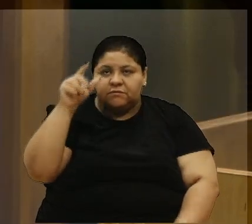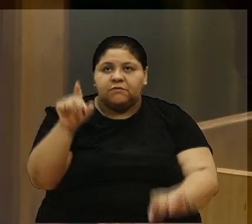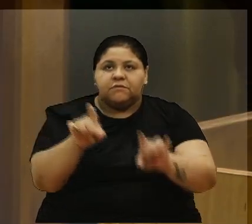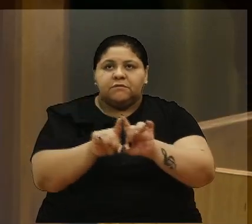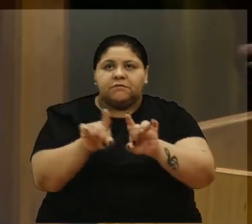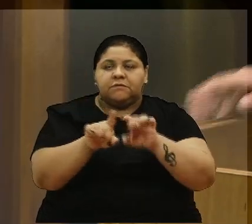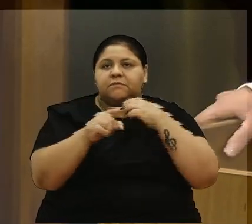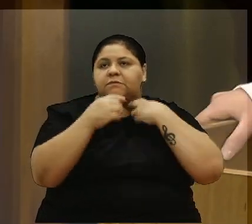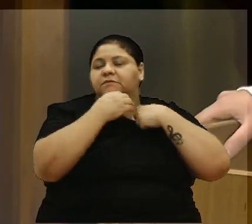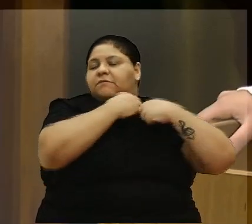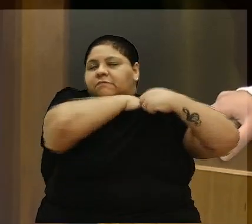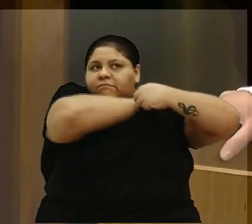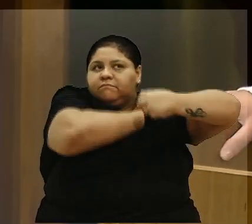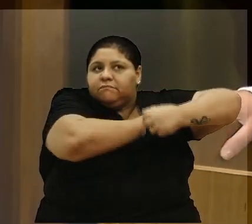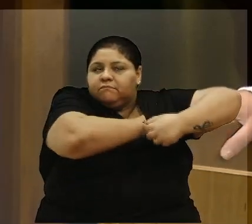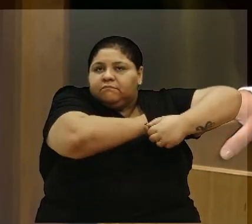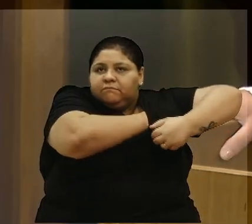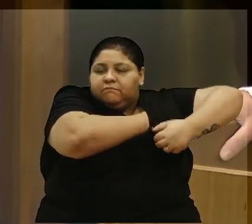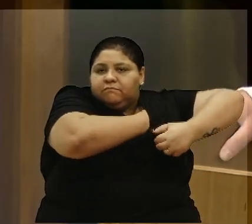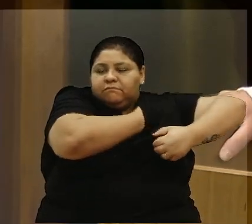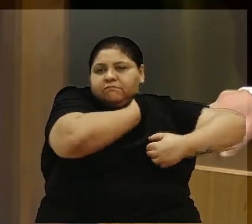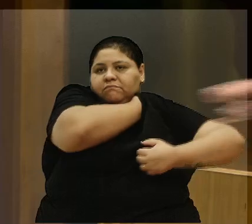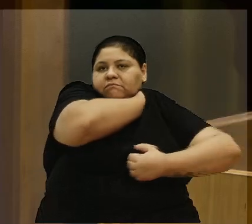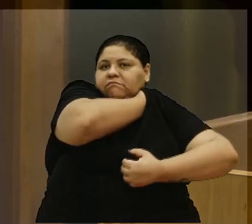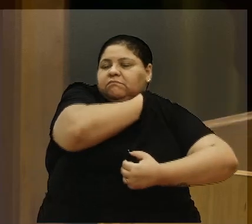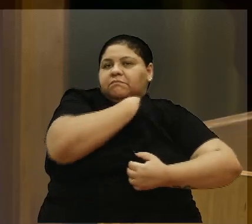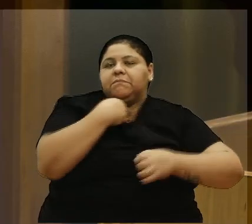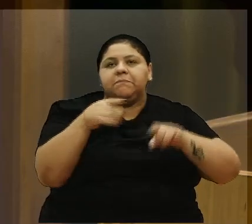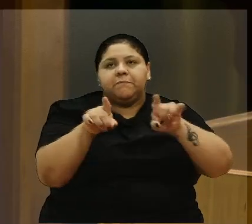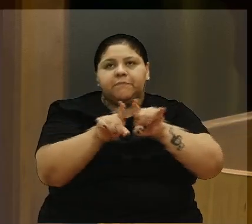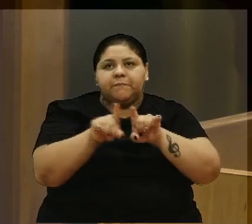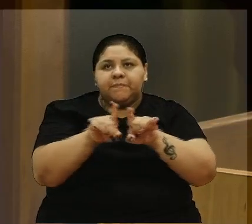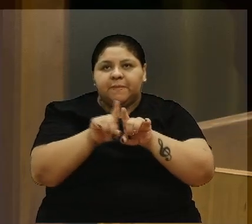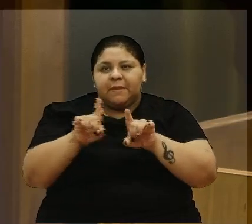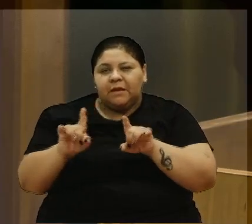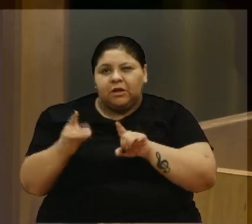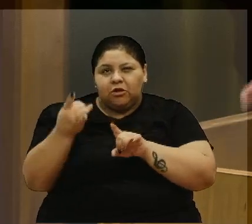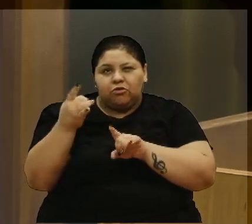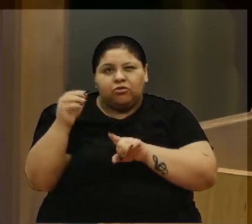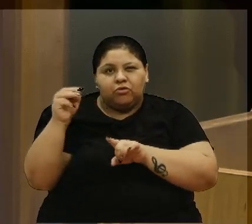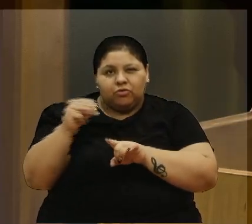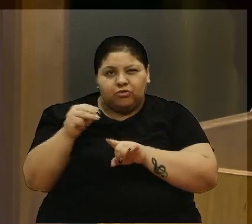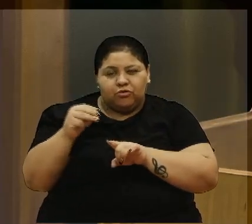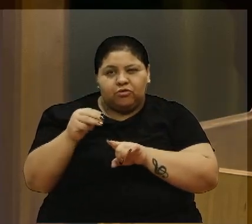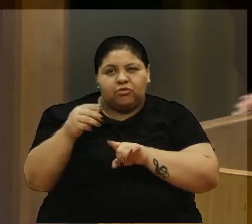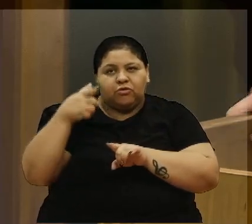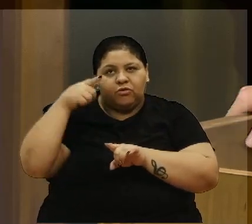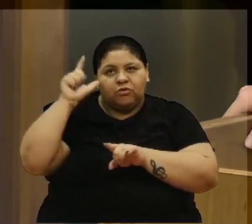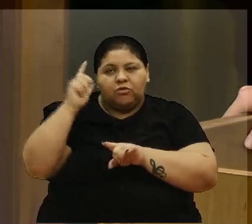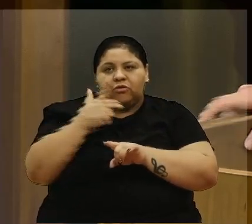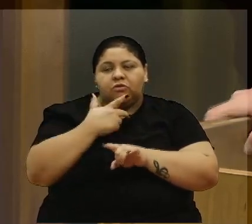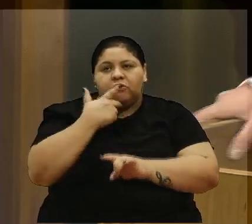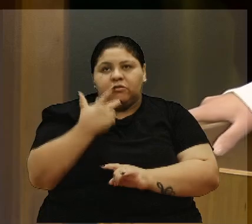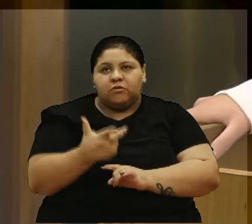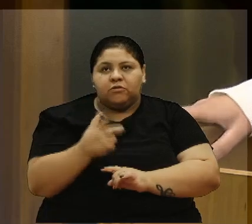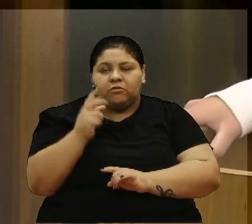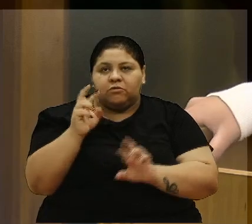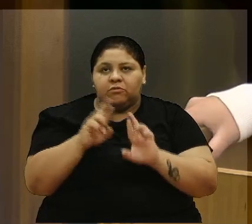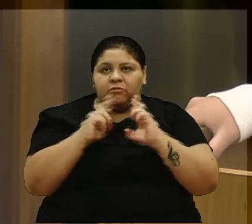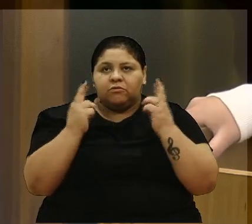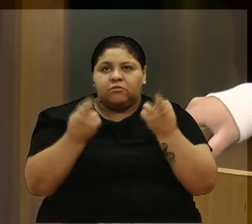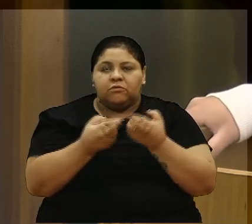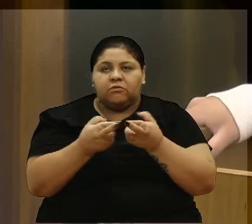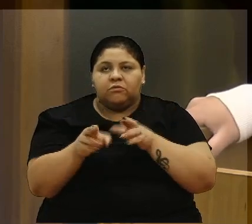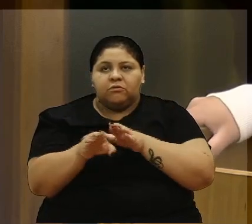também aproveitar para trazer, nesse último minuto, algo que ontem foi abordado na reunião do